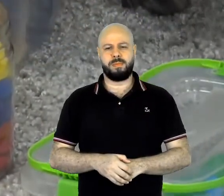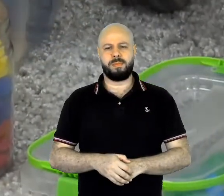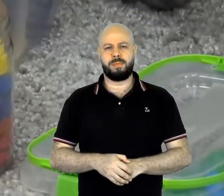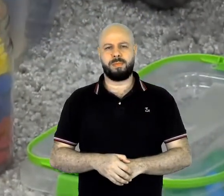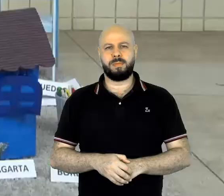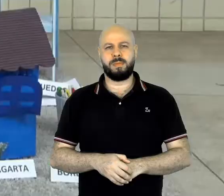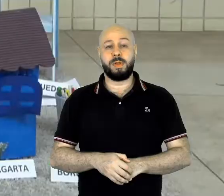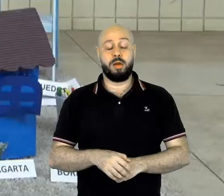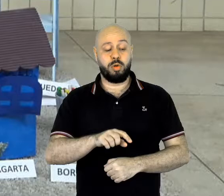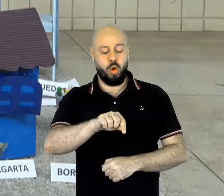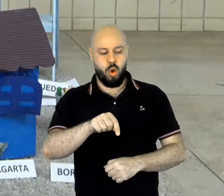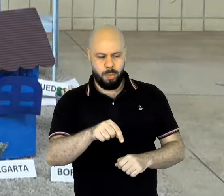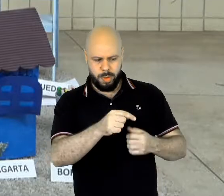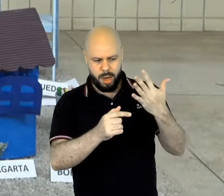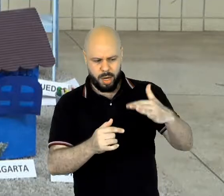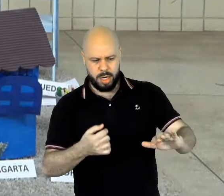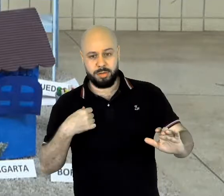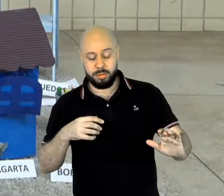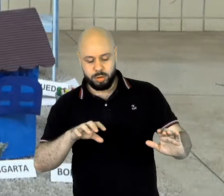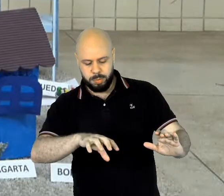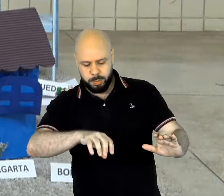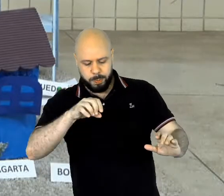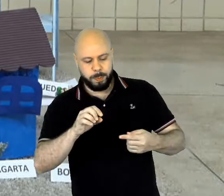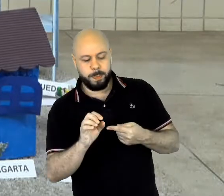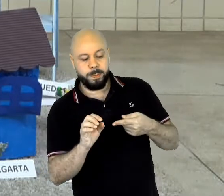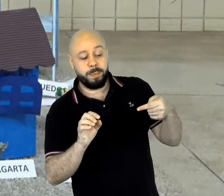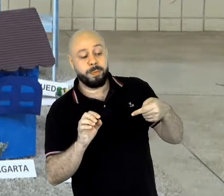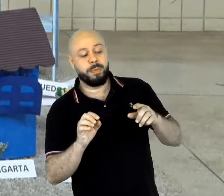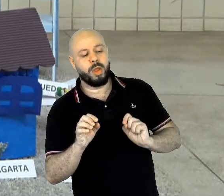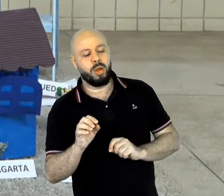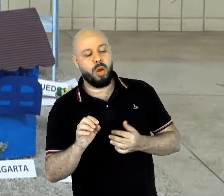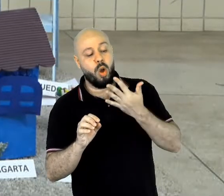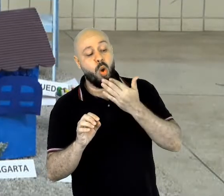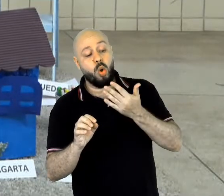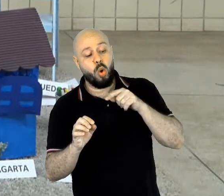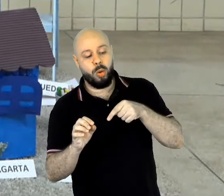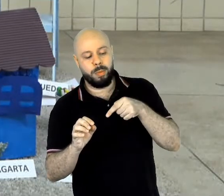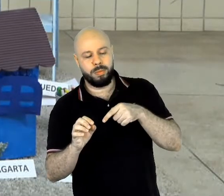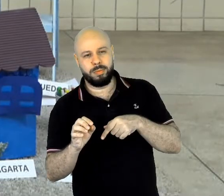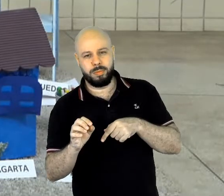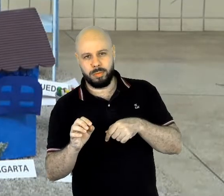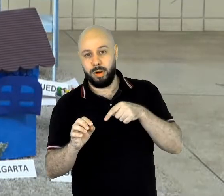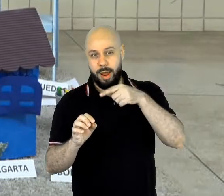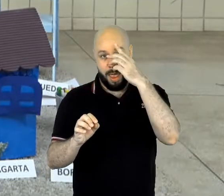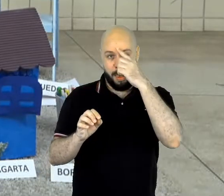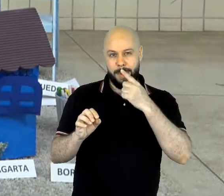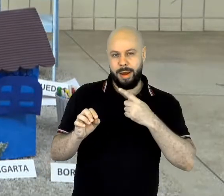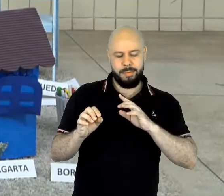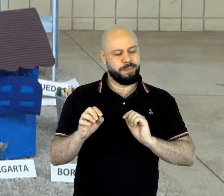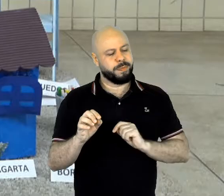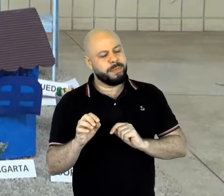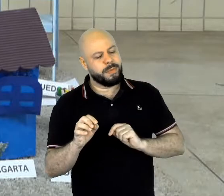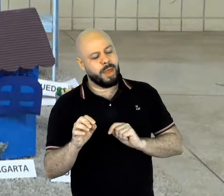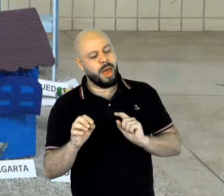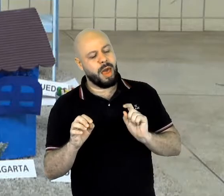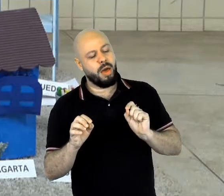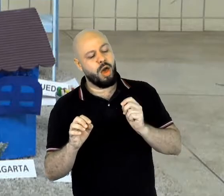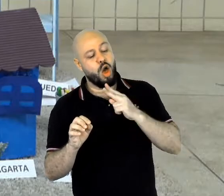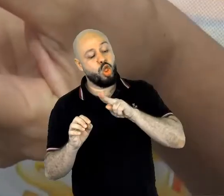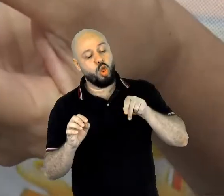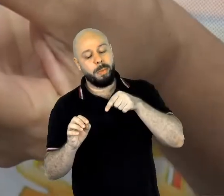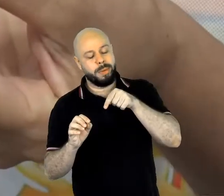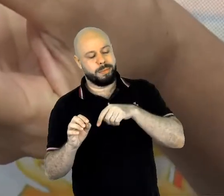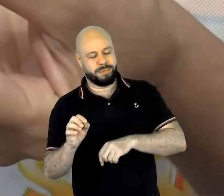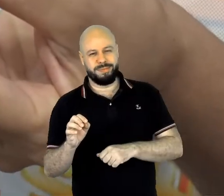Você vai mostrar para a sua criança, ela vai falar a cor, aqui no caso é o amarelo, e também vai falar qual é o nome do